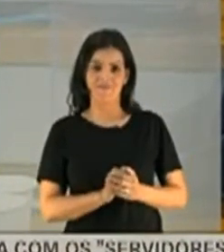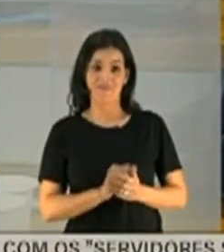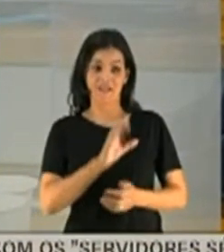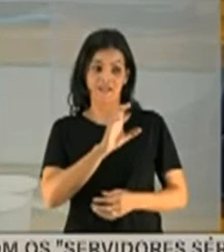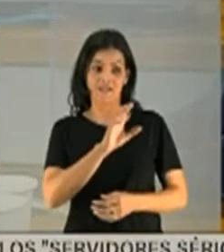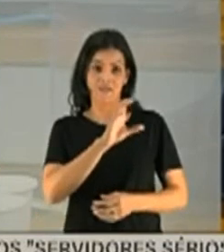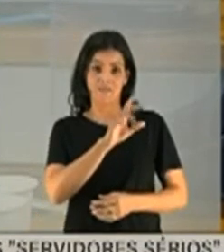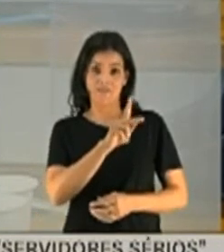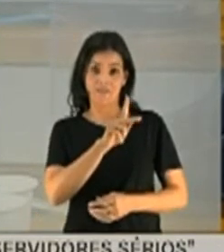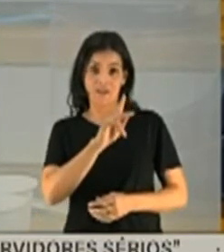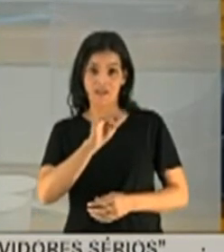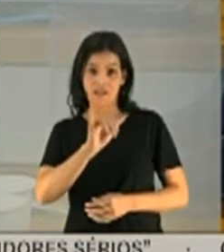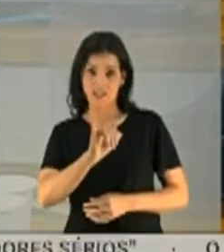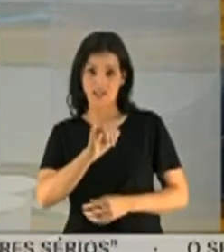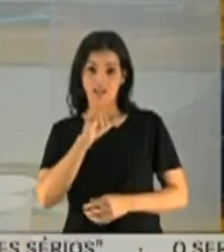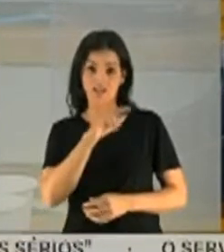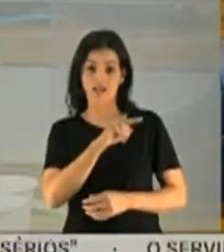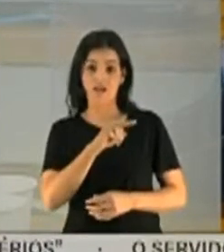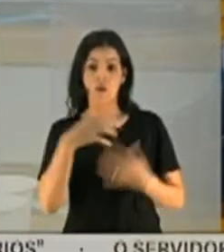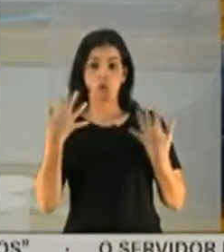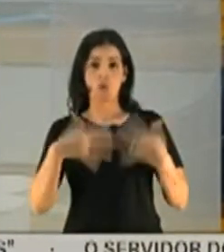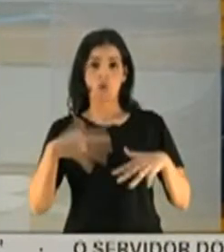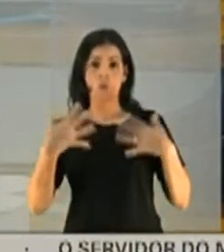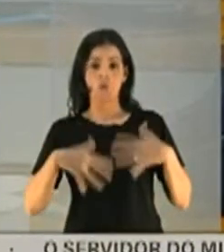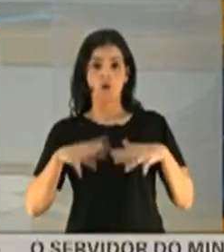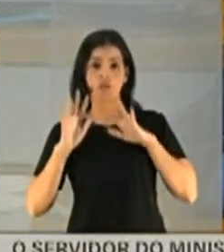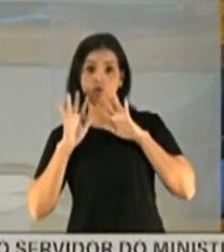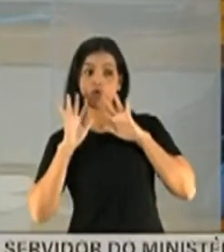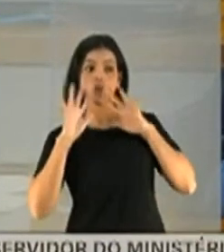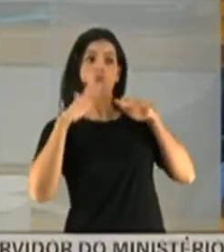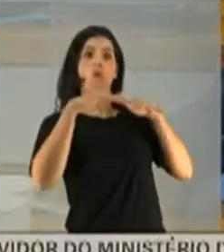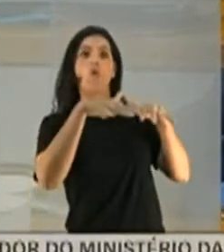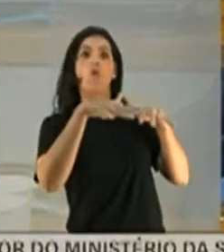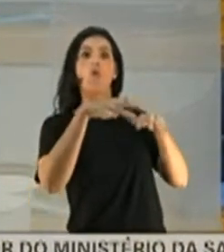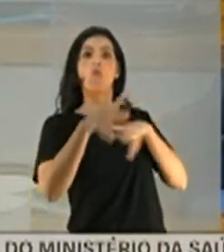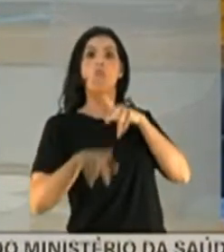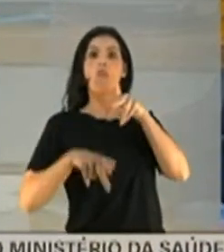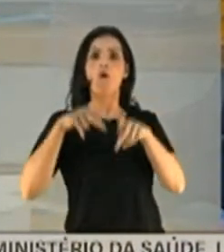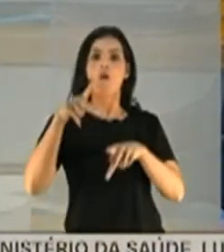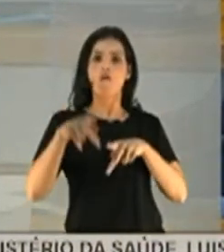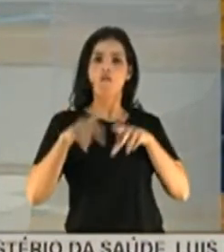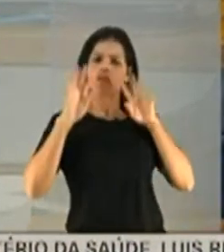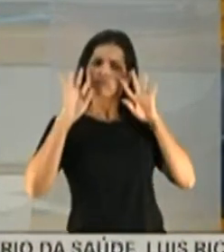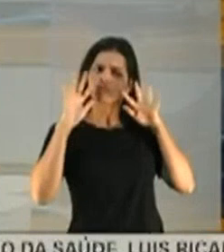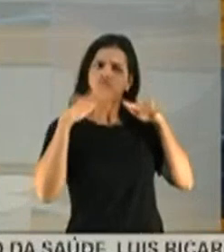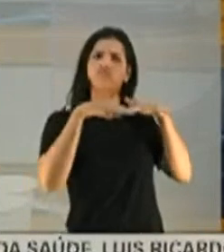CPI que chamou muito a atenção do povo brasileiro logo no início,